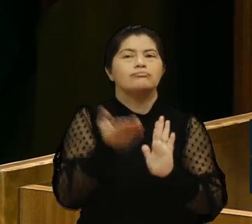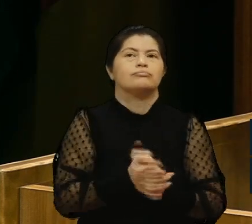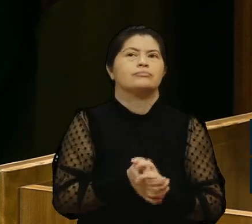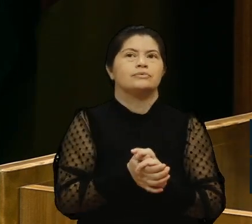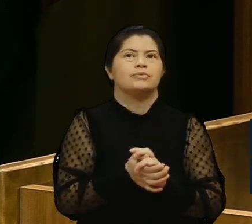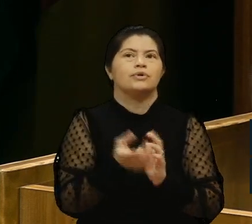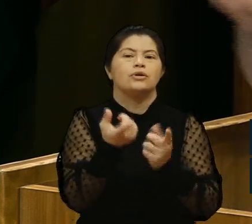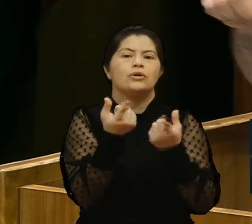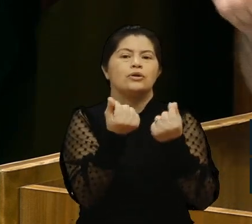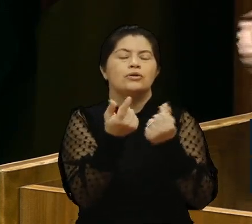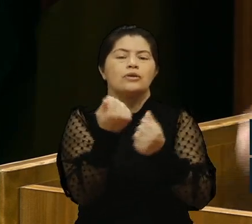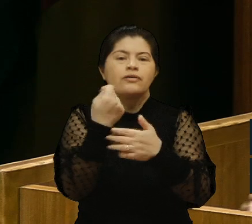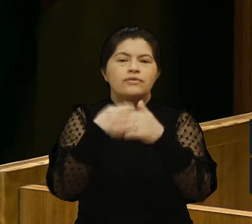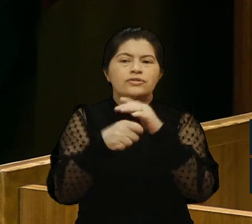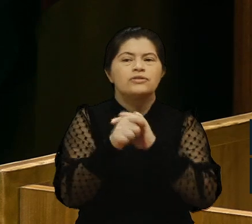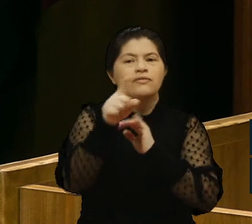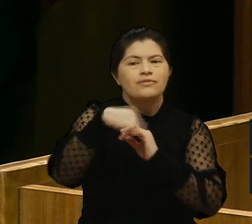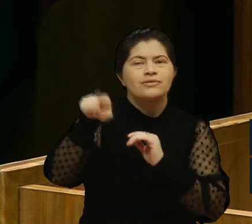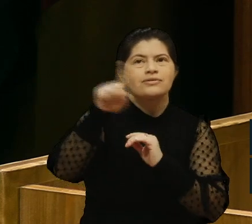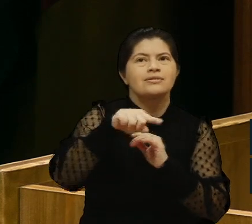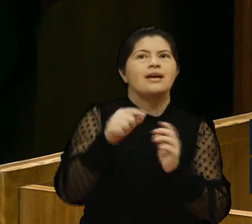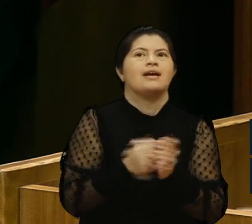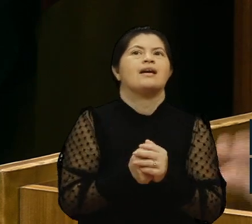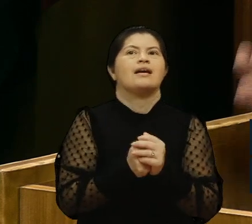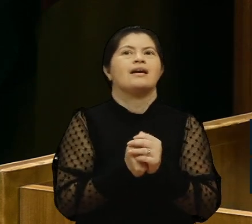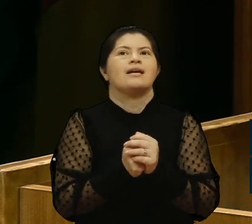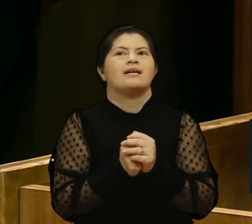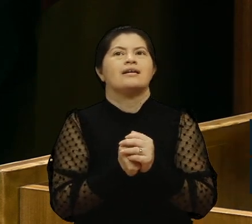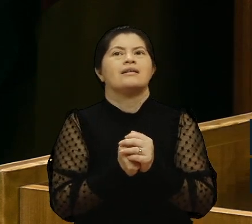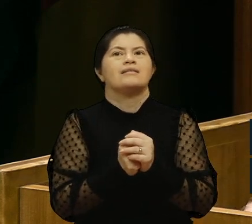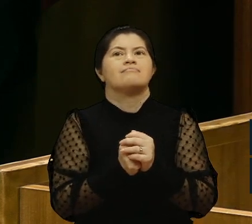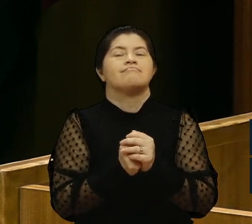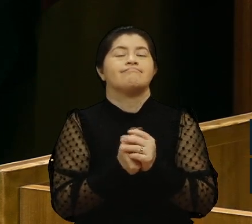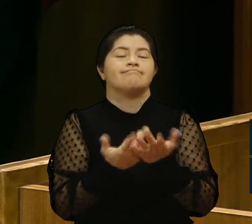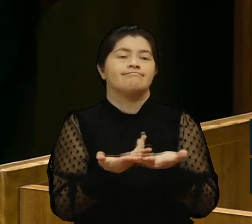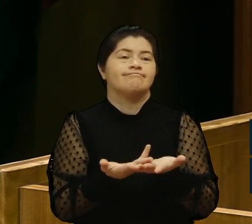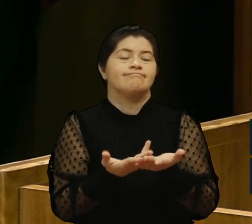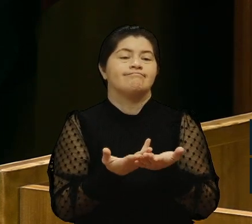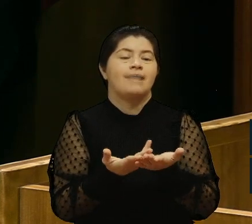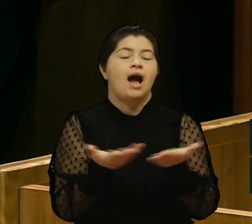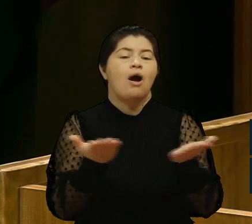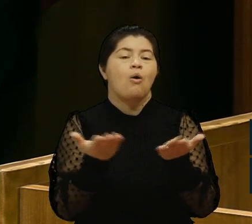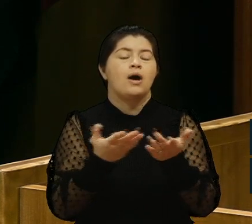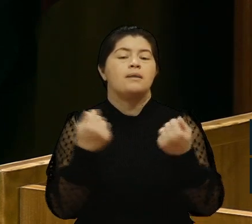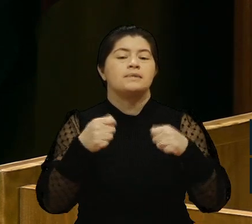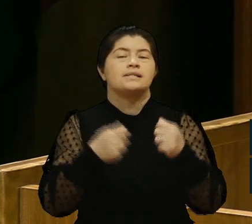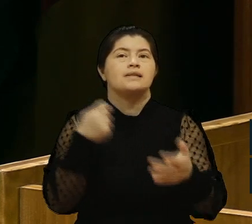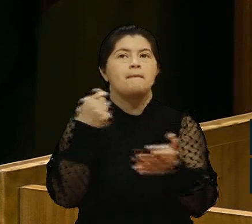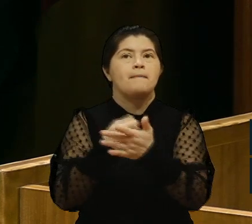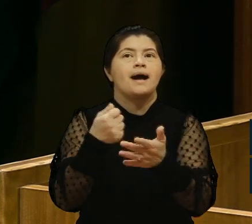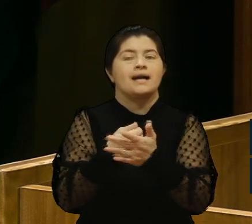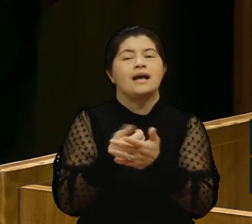que poderia ser investido para você, que vai ser investido para pagar essa conta de energia